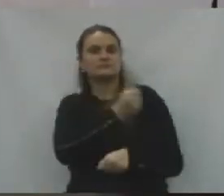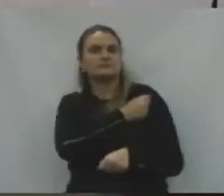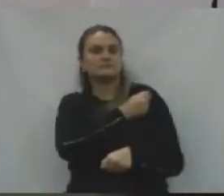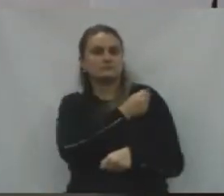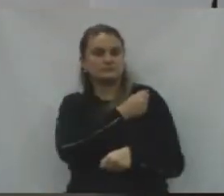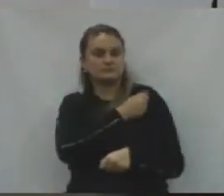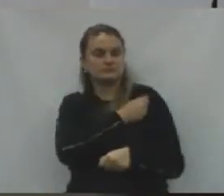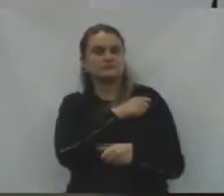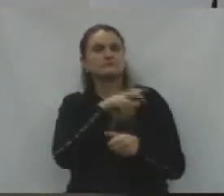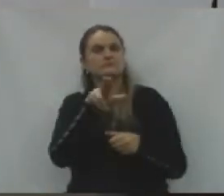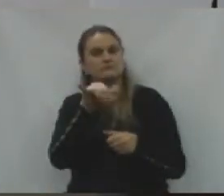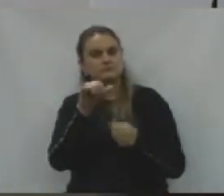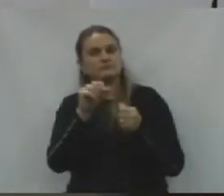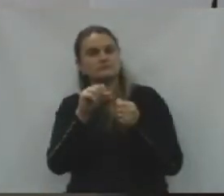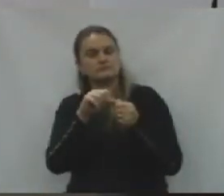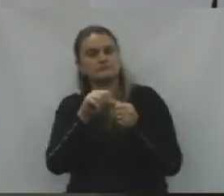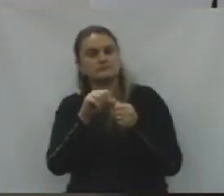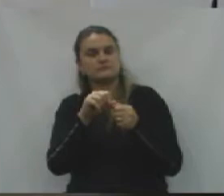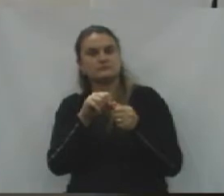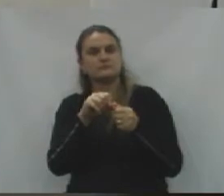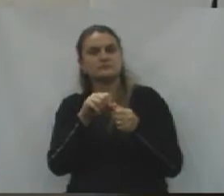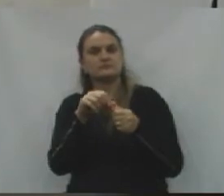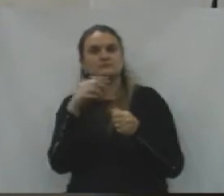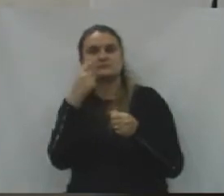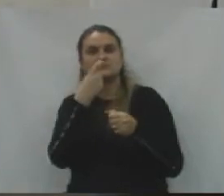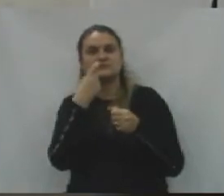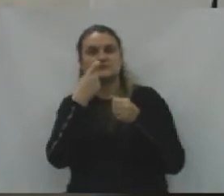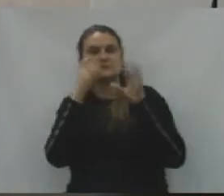e acadêmicos farão esse atendimento.